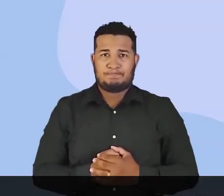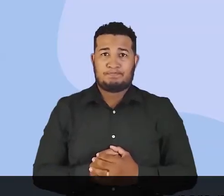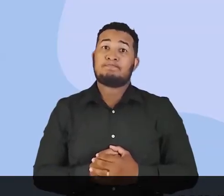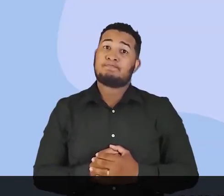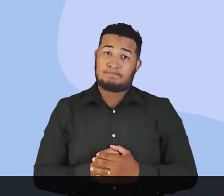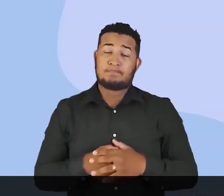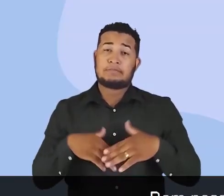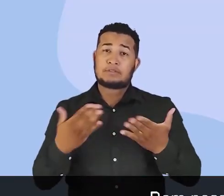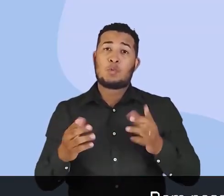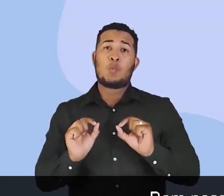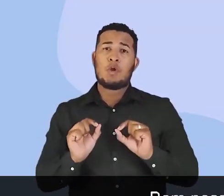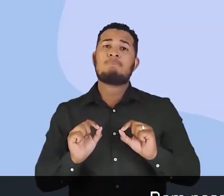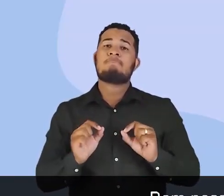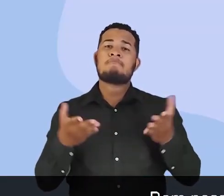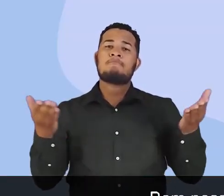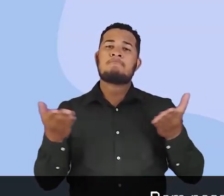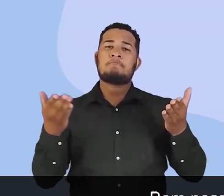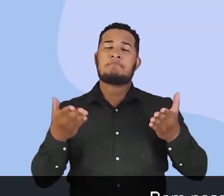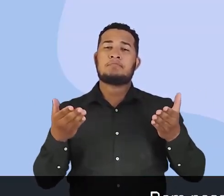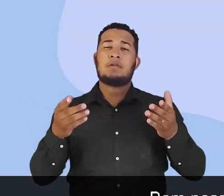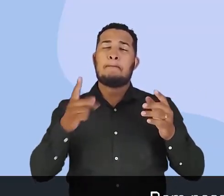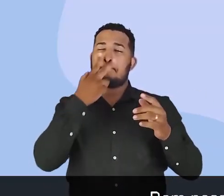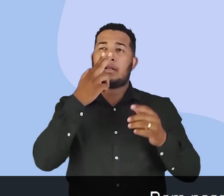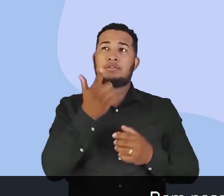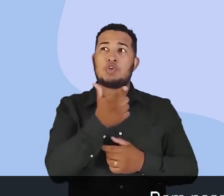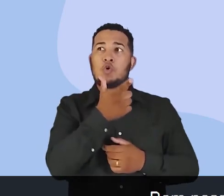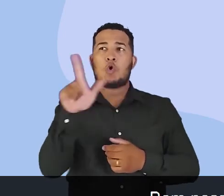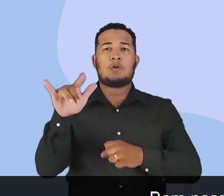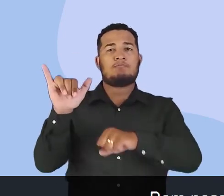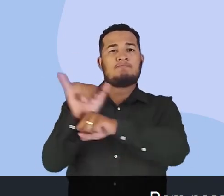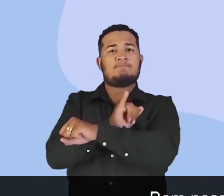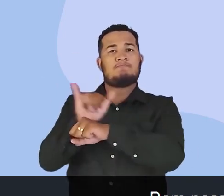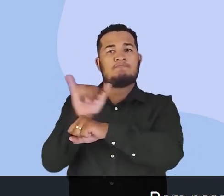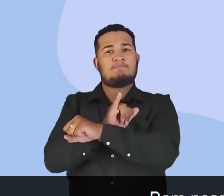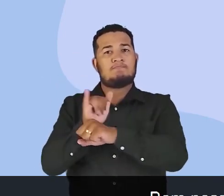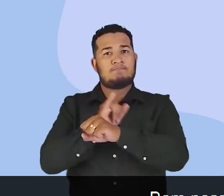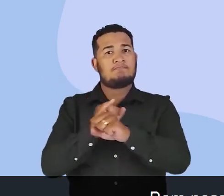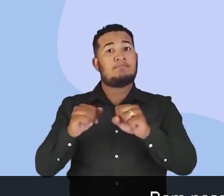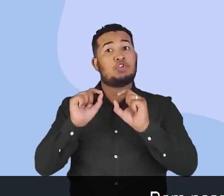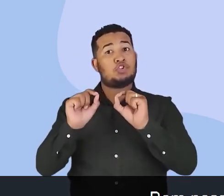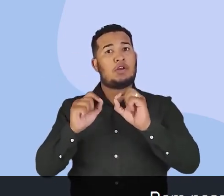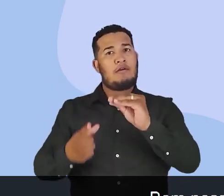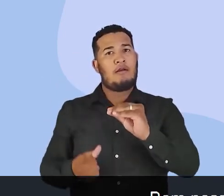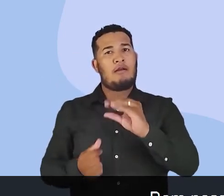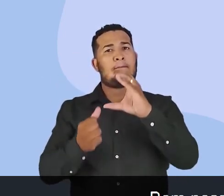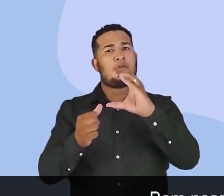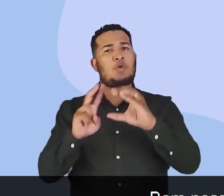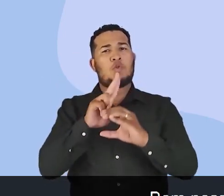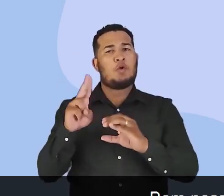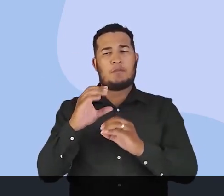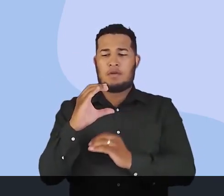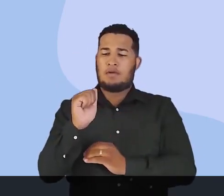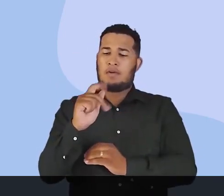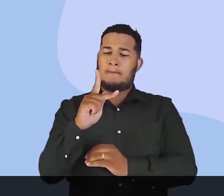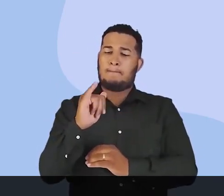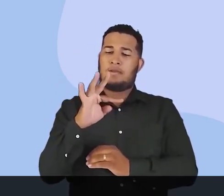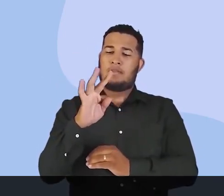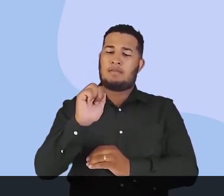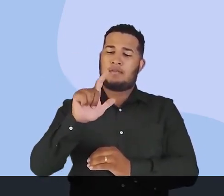capitalista. Bom, pessoal, então agora nós vamos para uma outra forma de capital, que é o